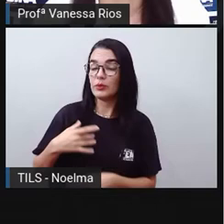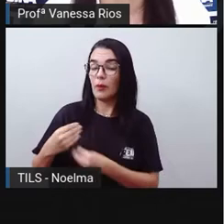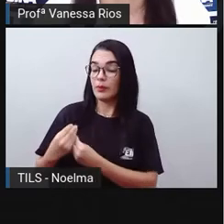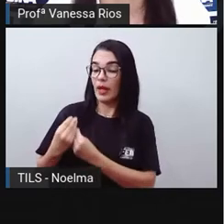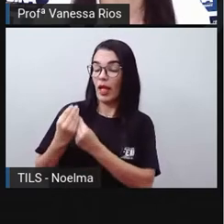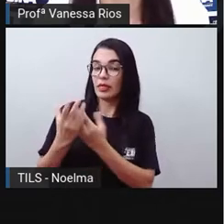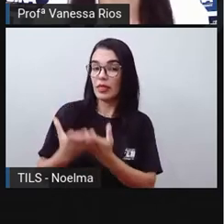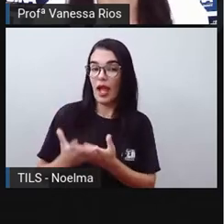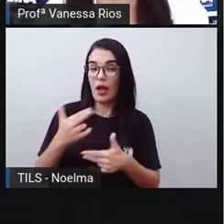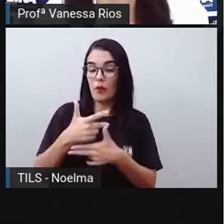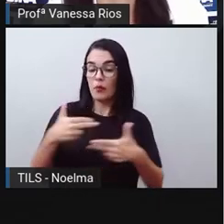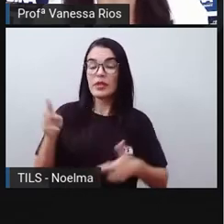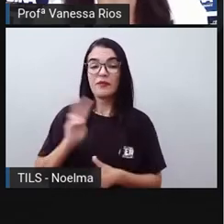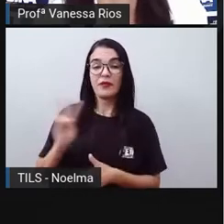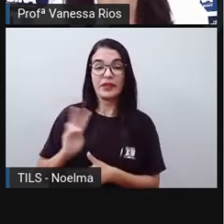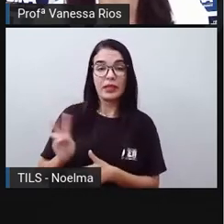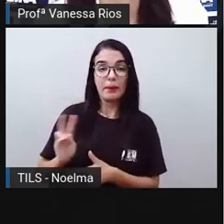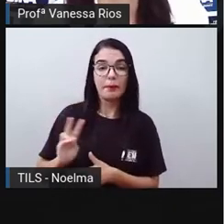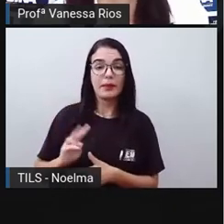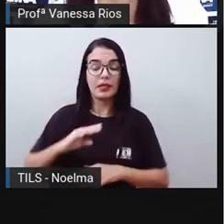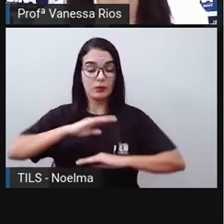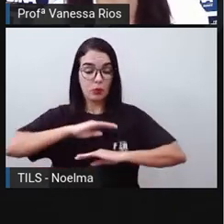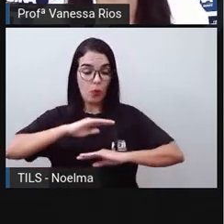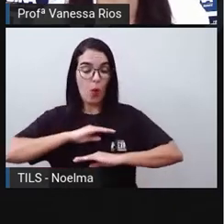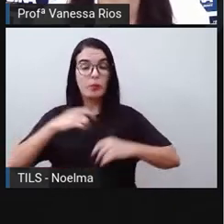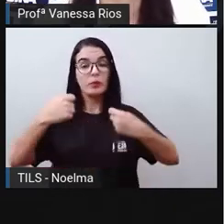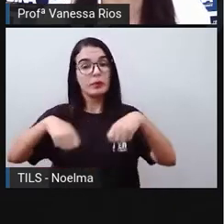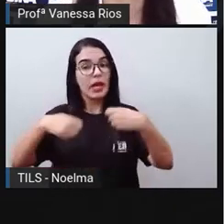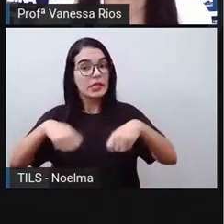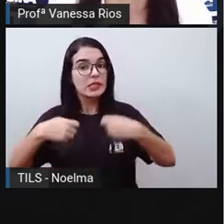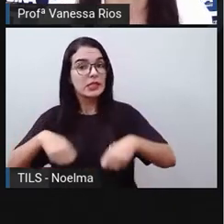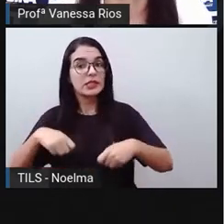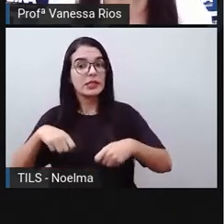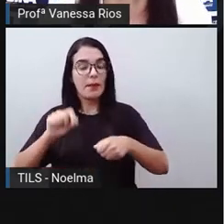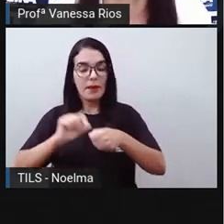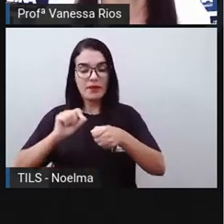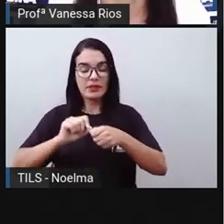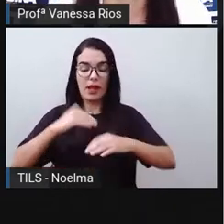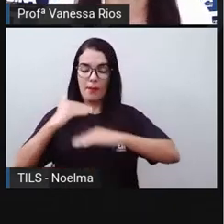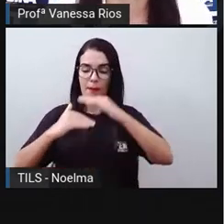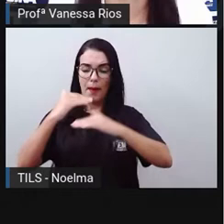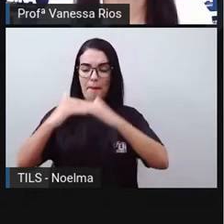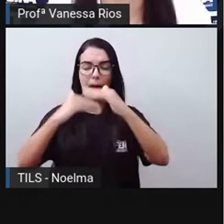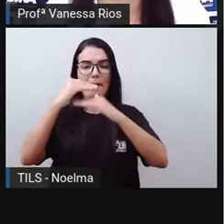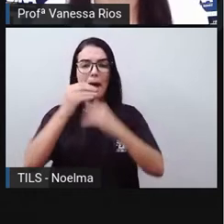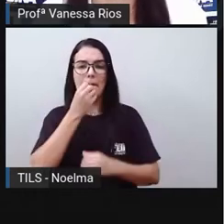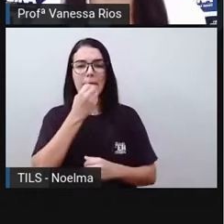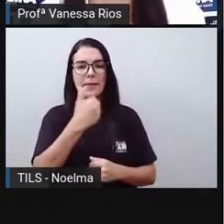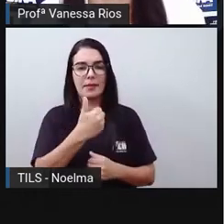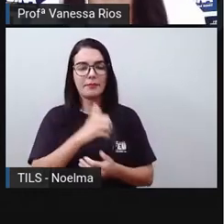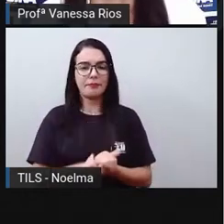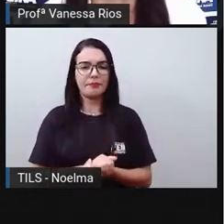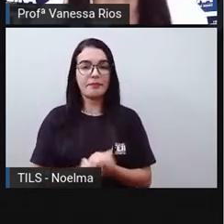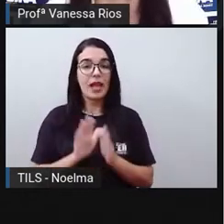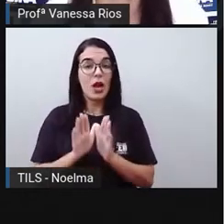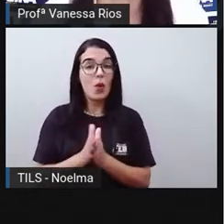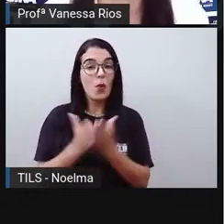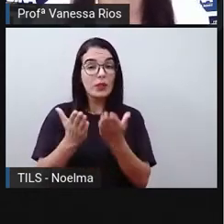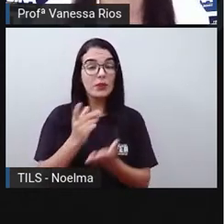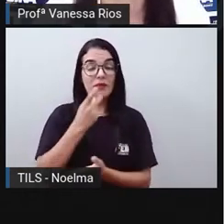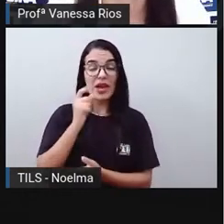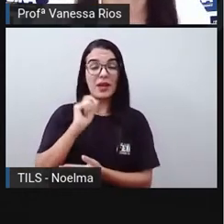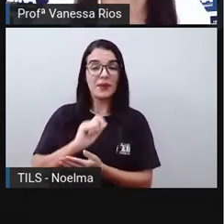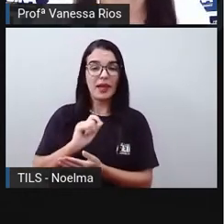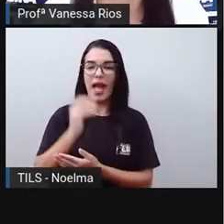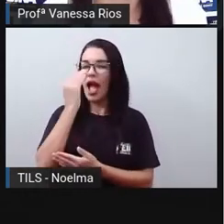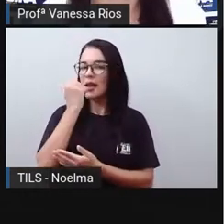né? As substâncias que o nosso corpo precisa para funcionar bem. Quando a gente fala em alimentação saudável, a gente